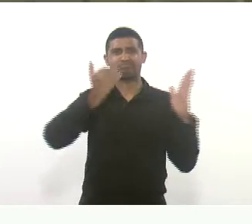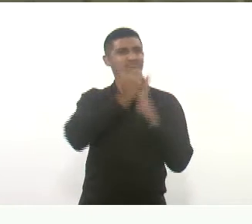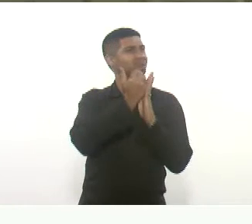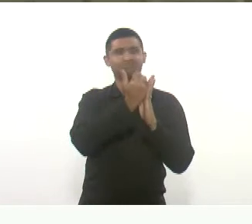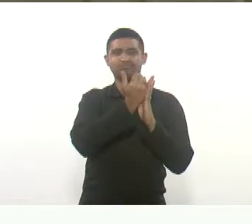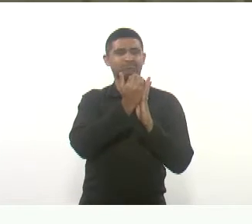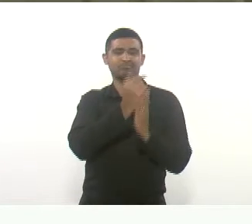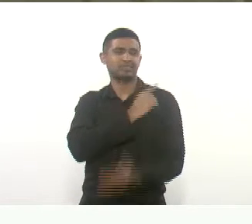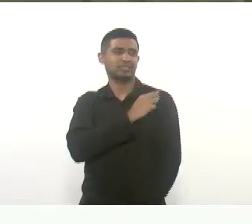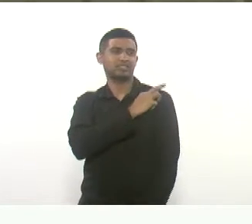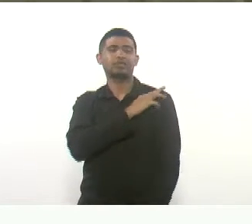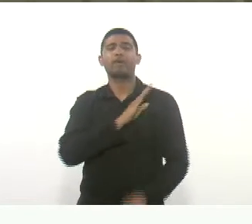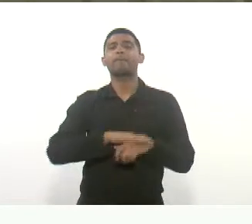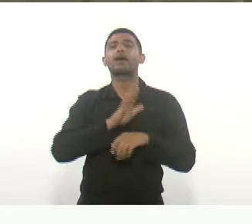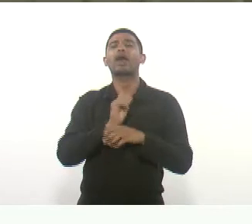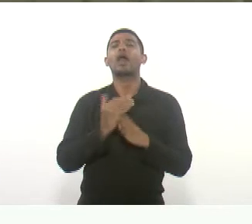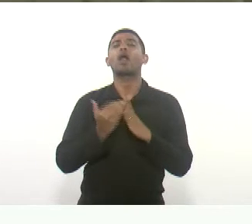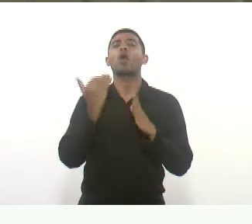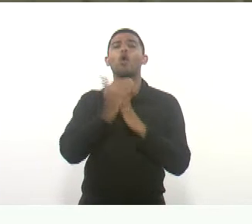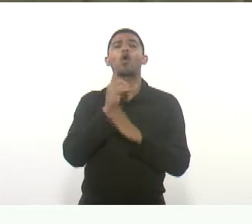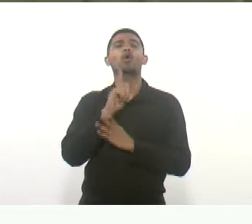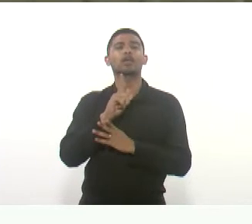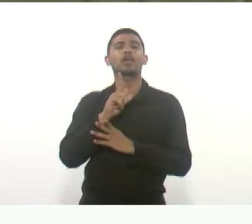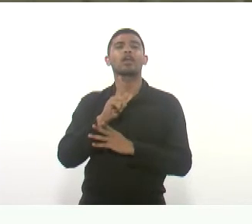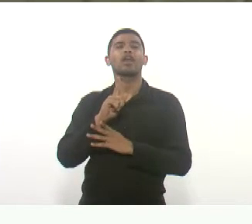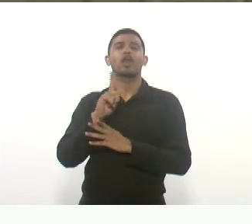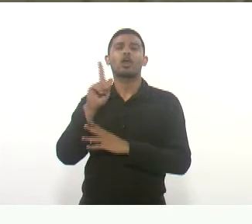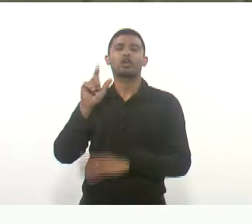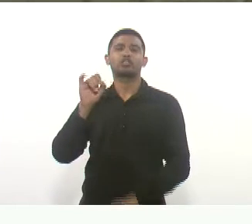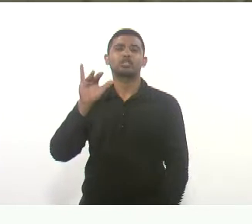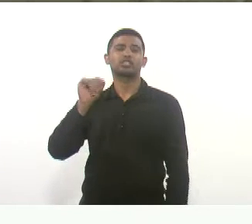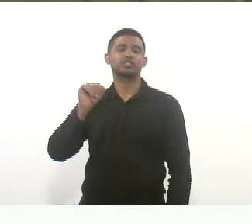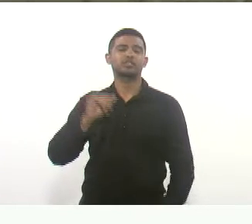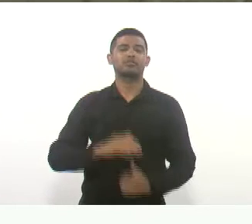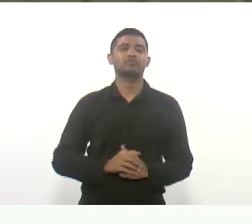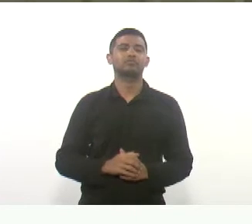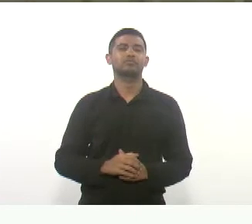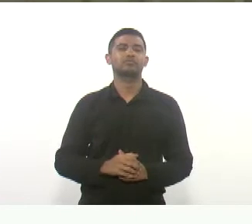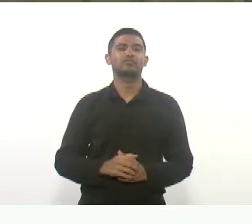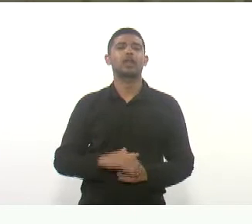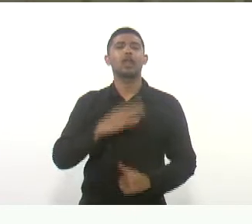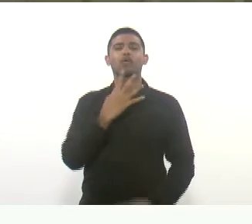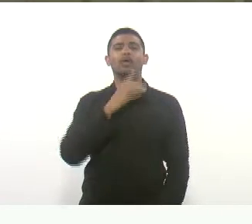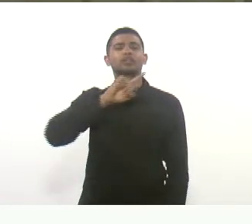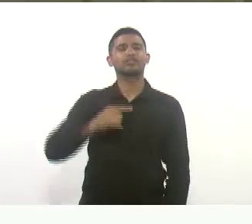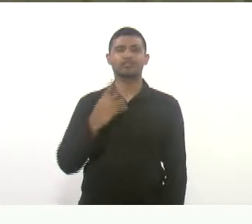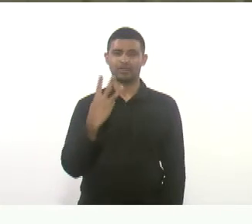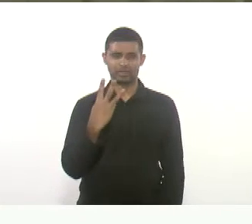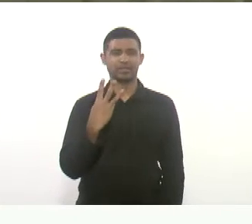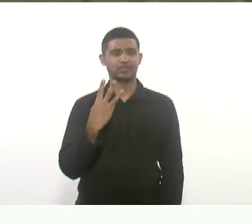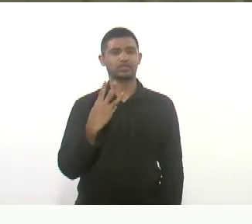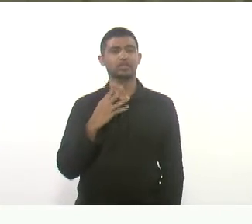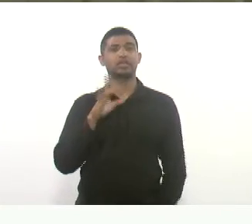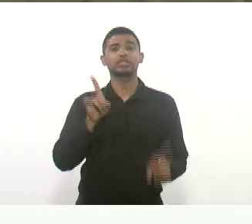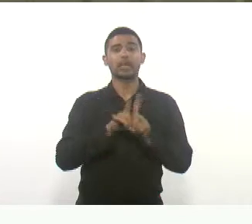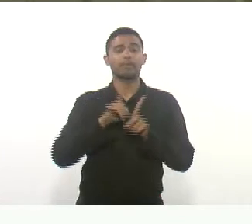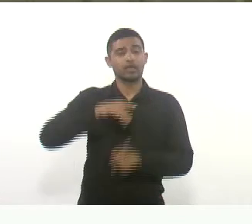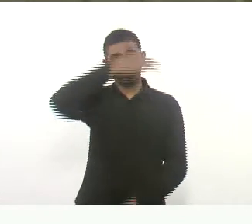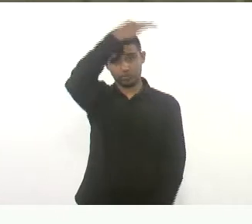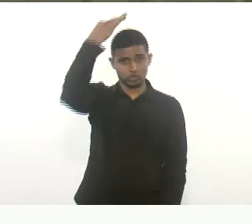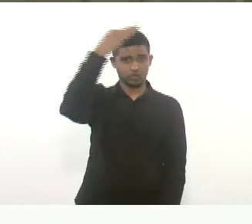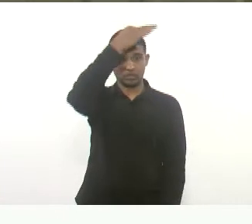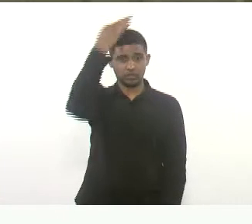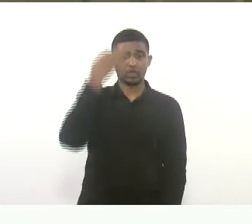ensino médio. Quem está mais alto? Goiás, que é o maior IDEB, com 4,3, se eu não me engano, e Espírito Santo,